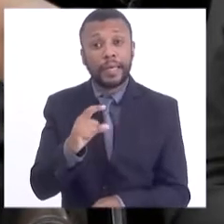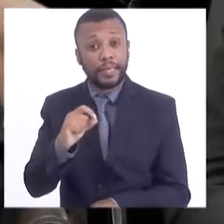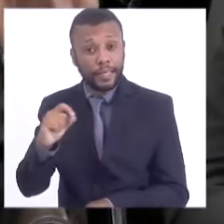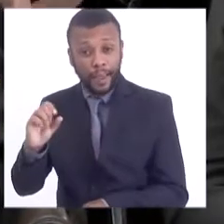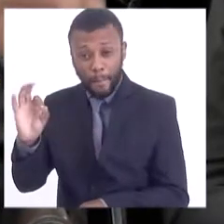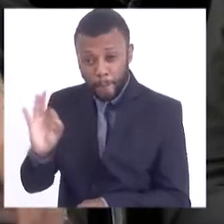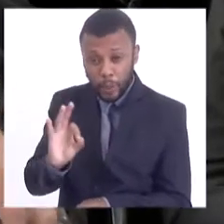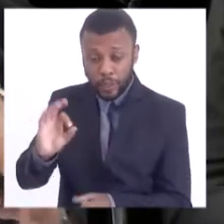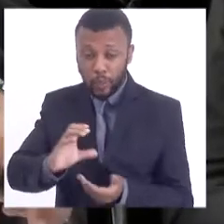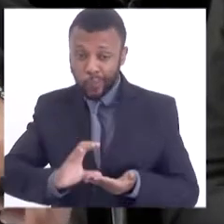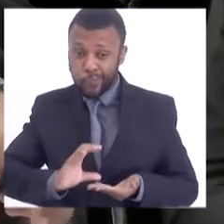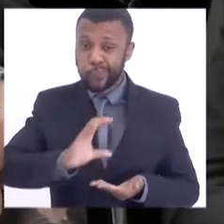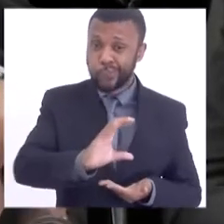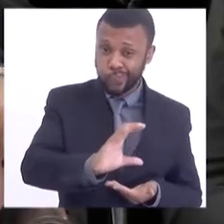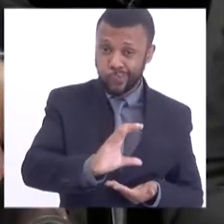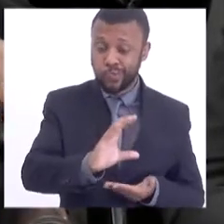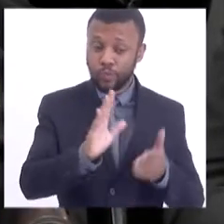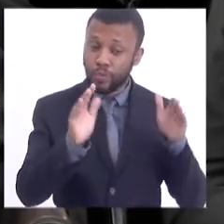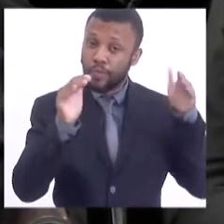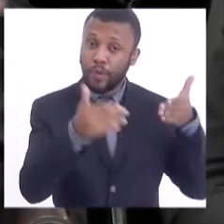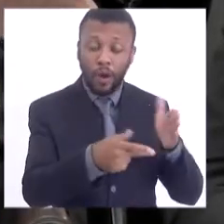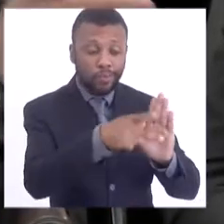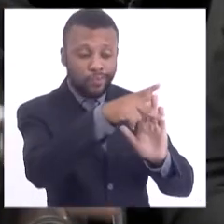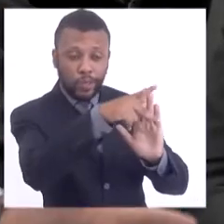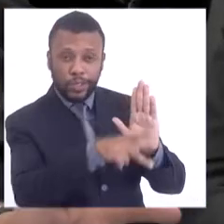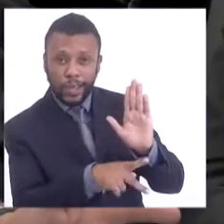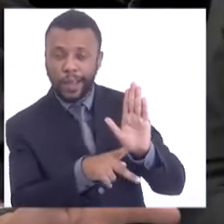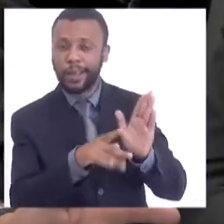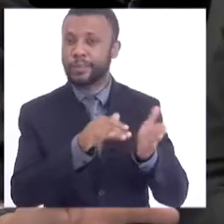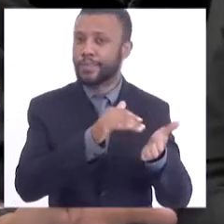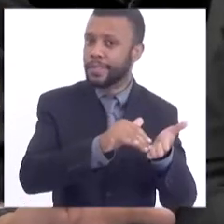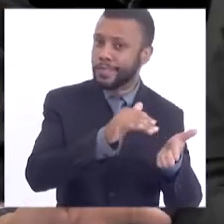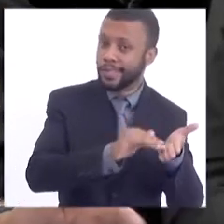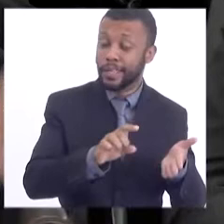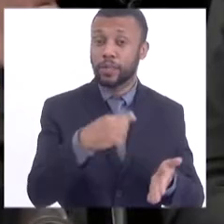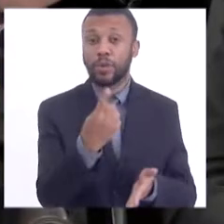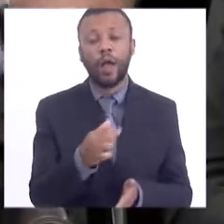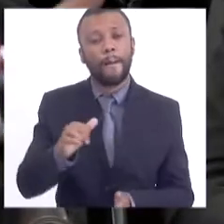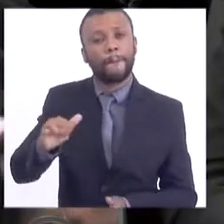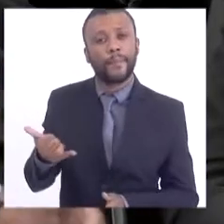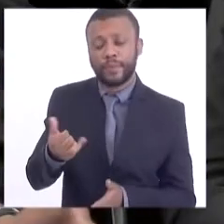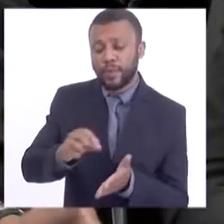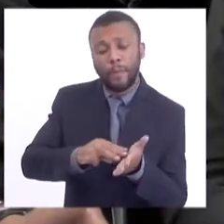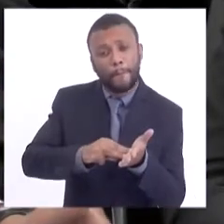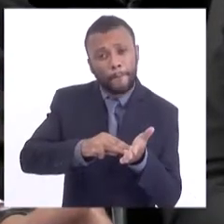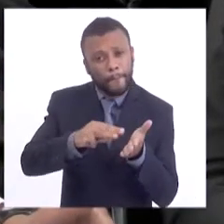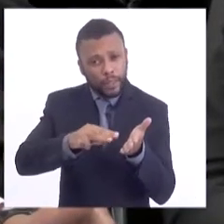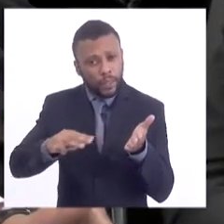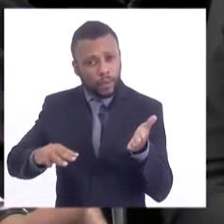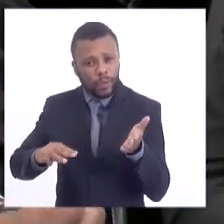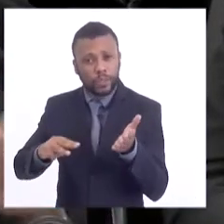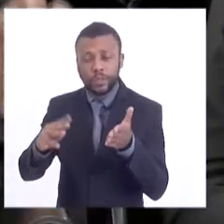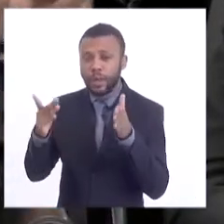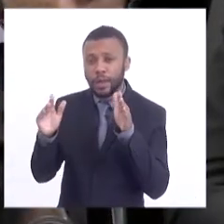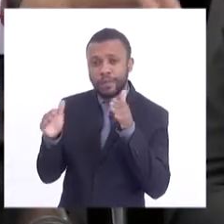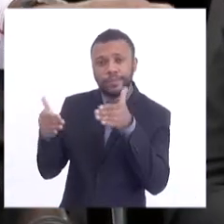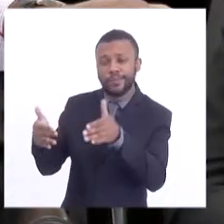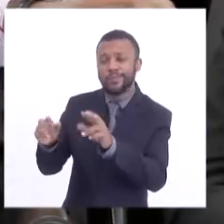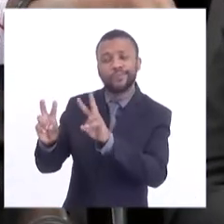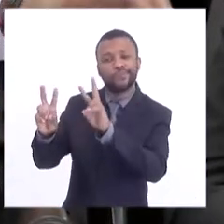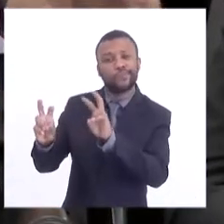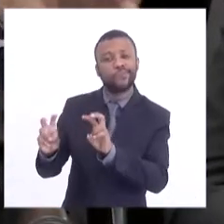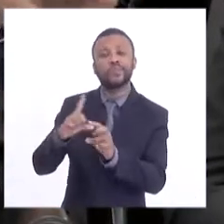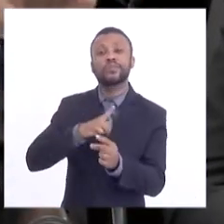determinada secretaria o projeto nós trabalhamos na metodologia do piamon que era